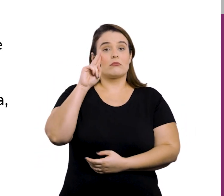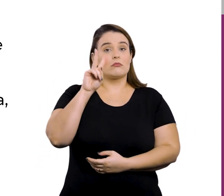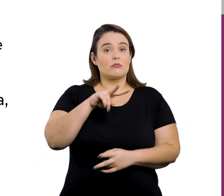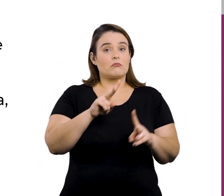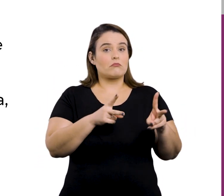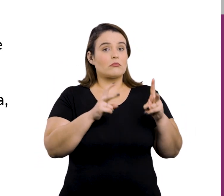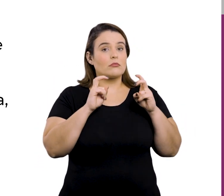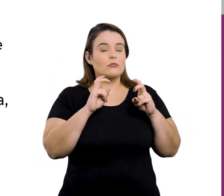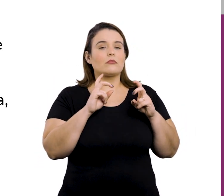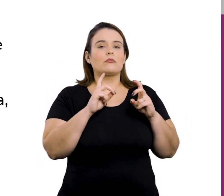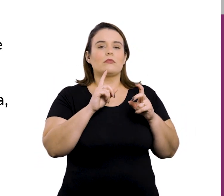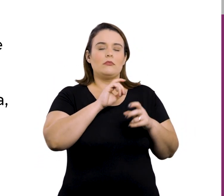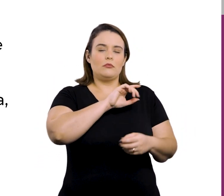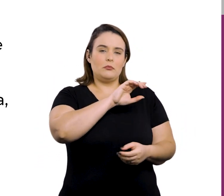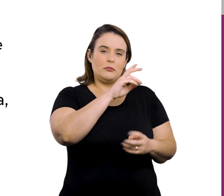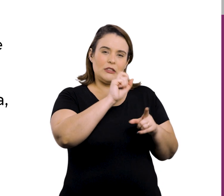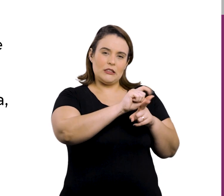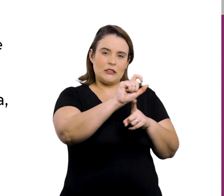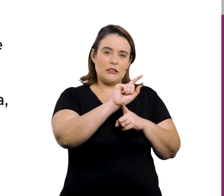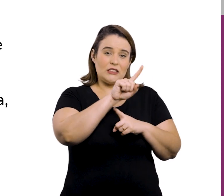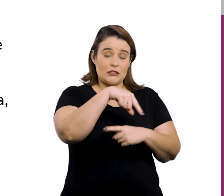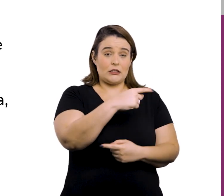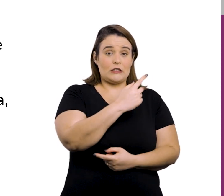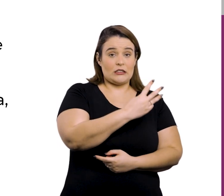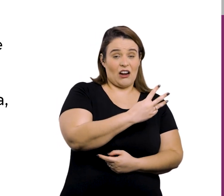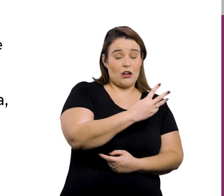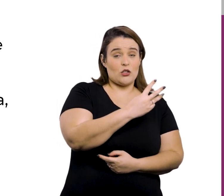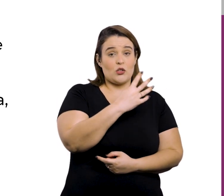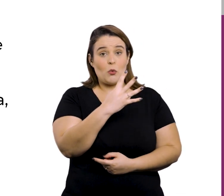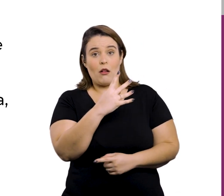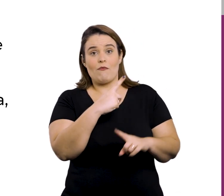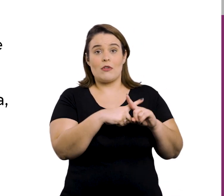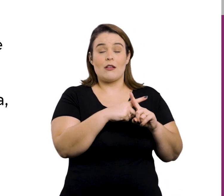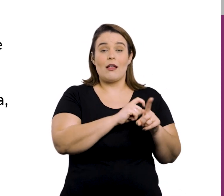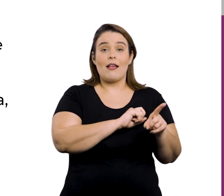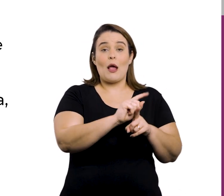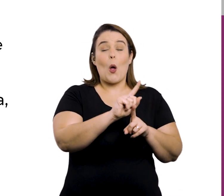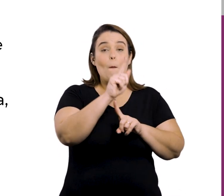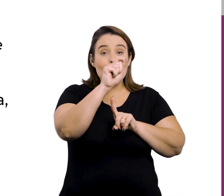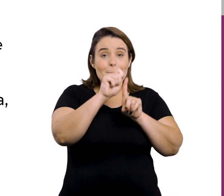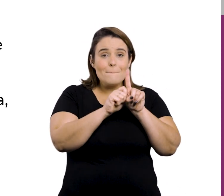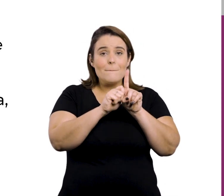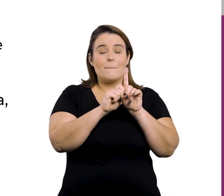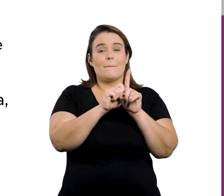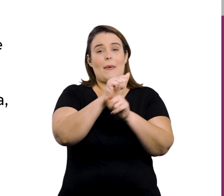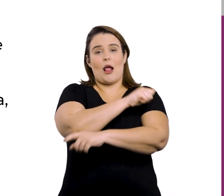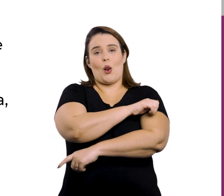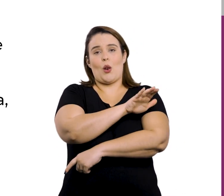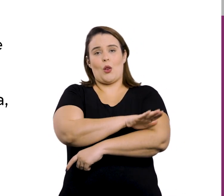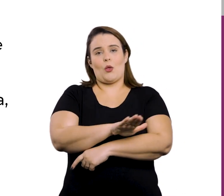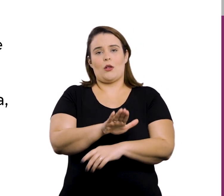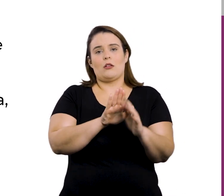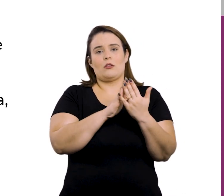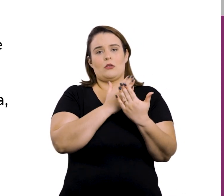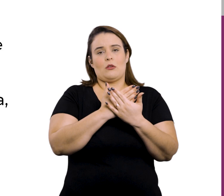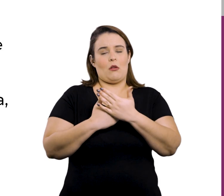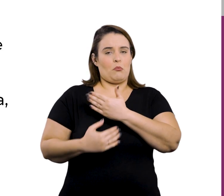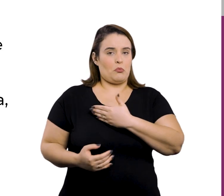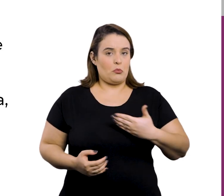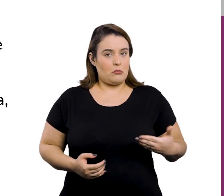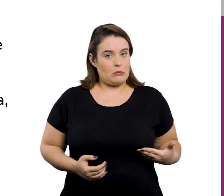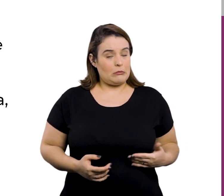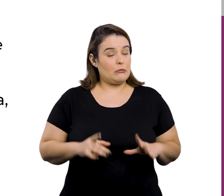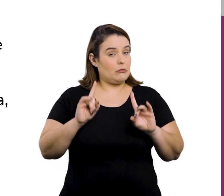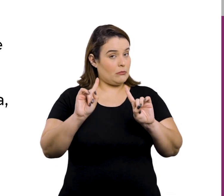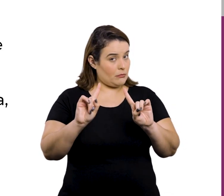classe média, nós vamos ver que essas mensalidades correspondem a 3 ou 4 vezes o que se gasta por mês com